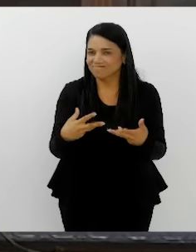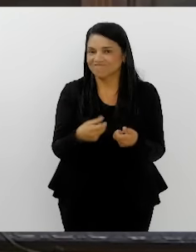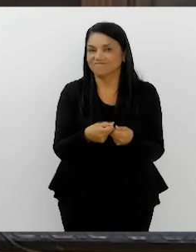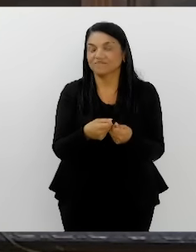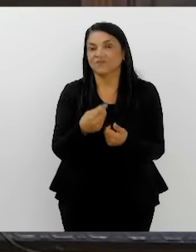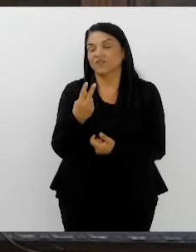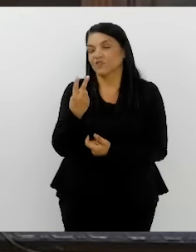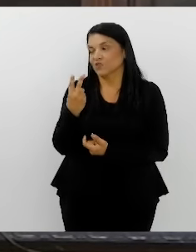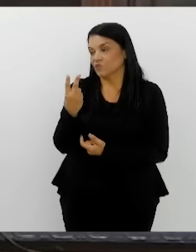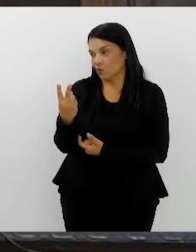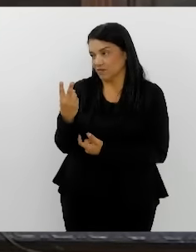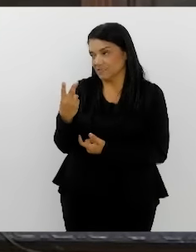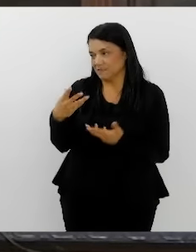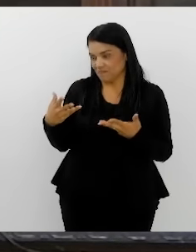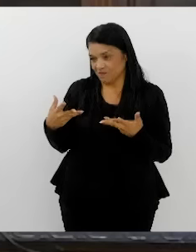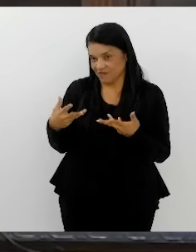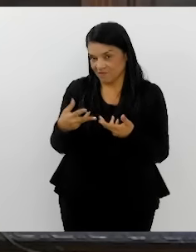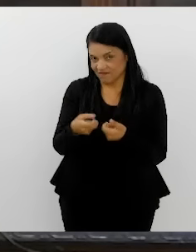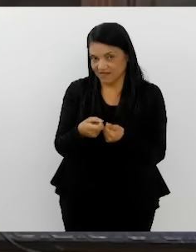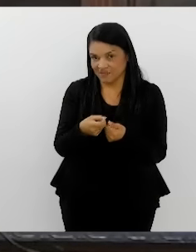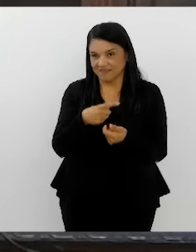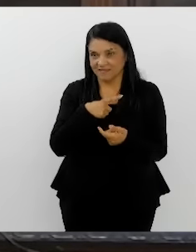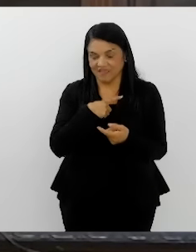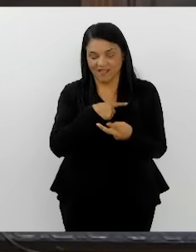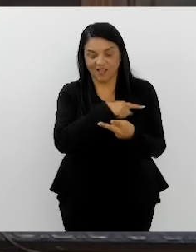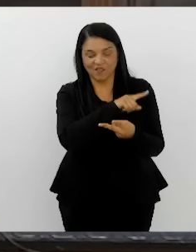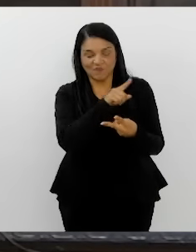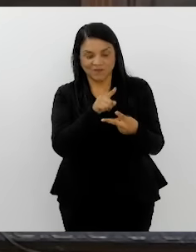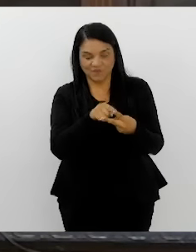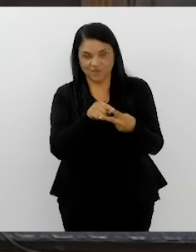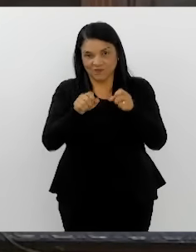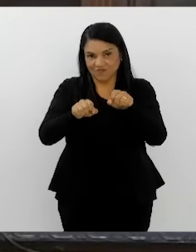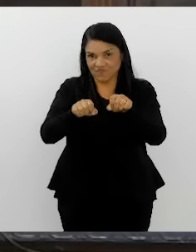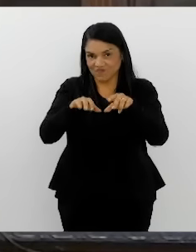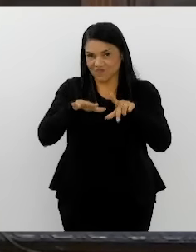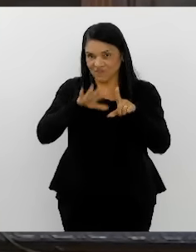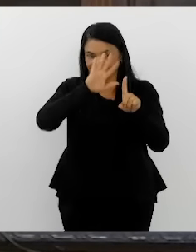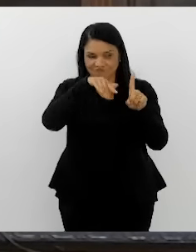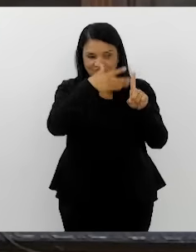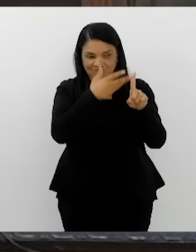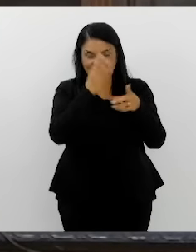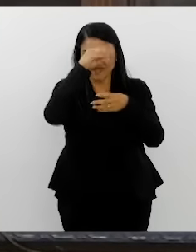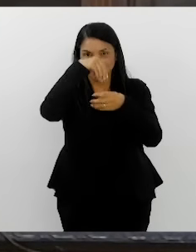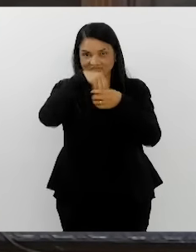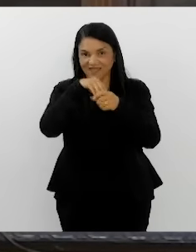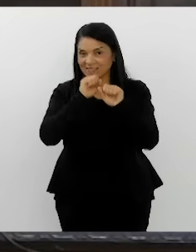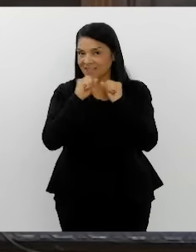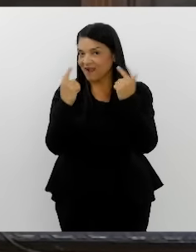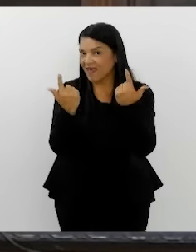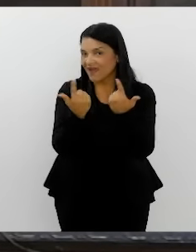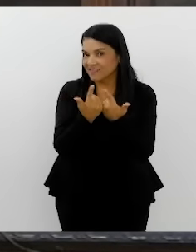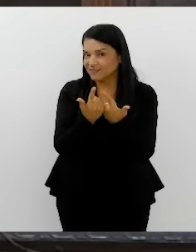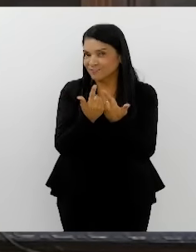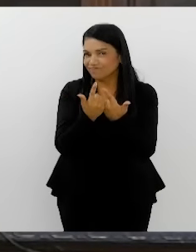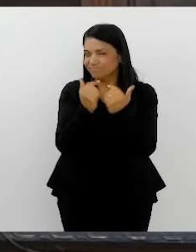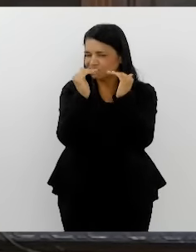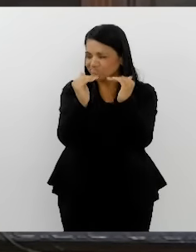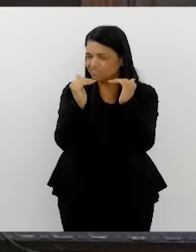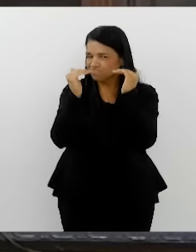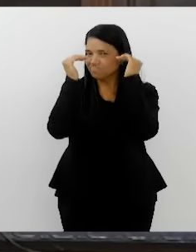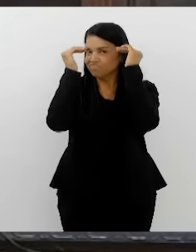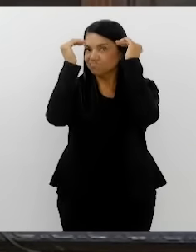nós temos aqui. A primeira, uma sessão solene na Alerj, onde é concedida a mais alta, o senhor